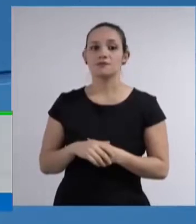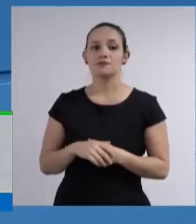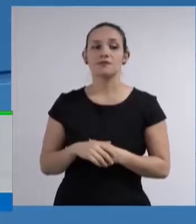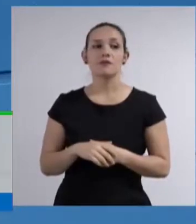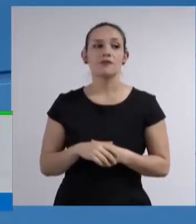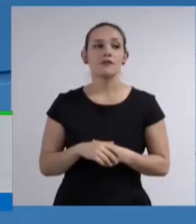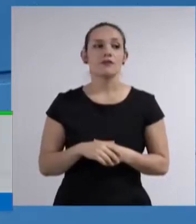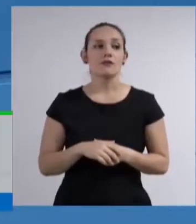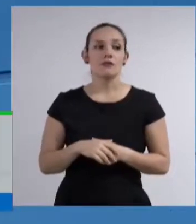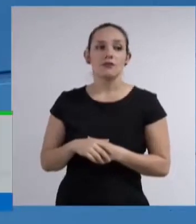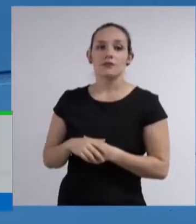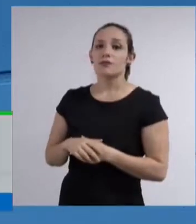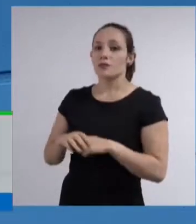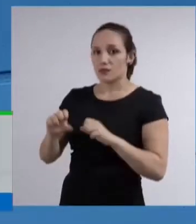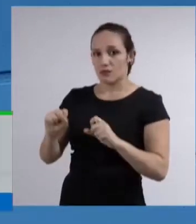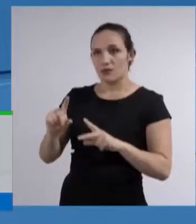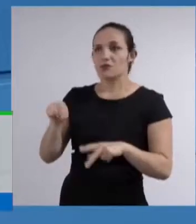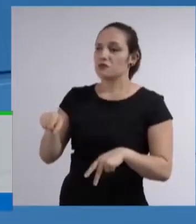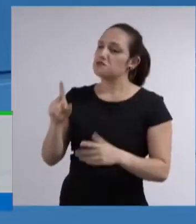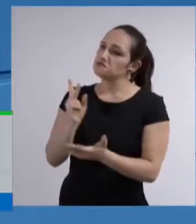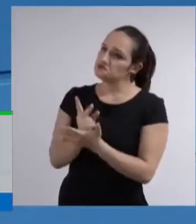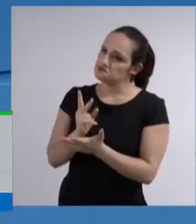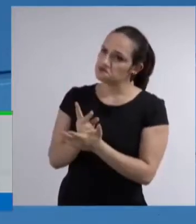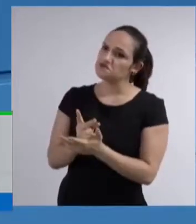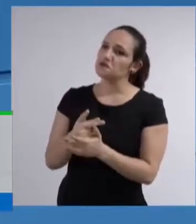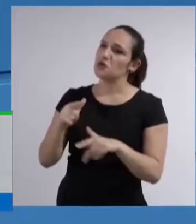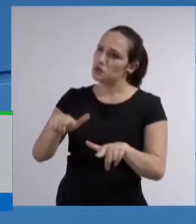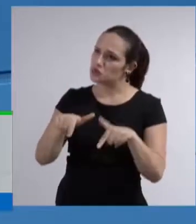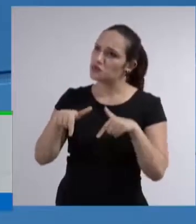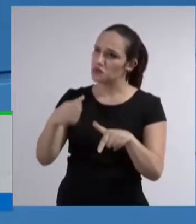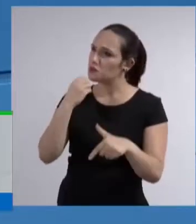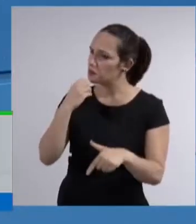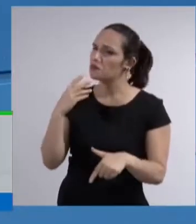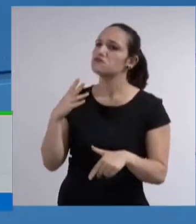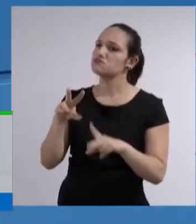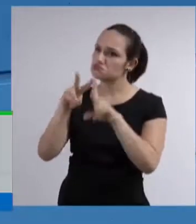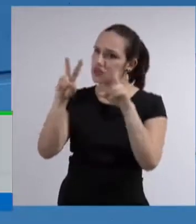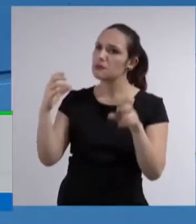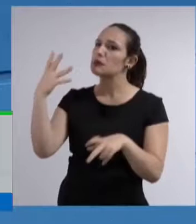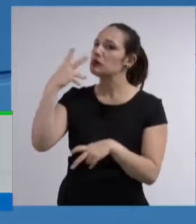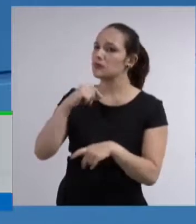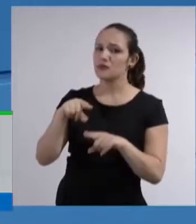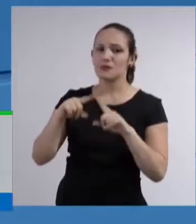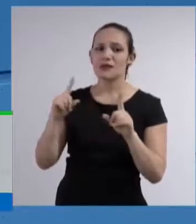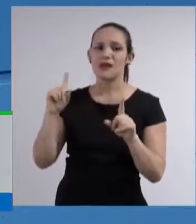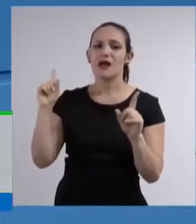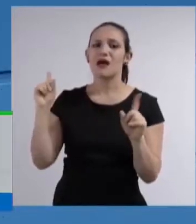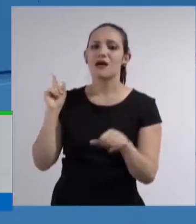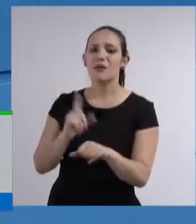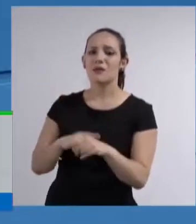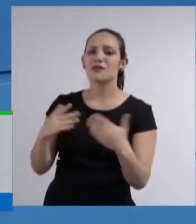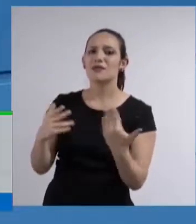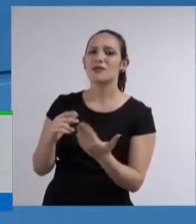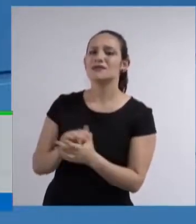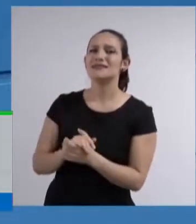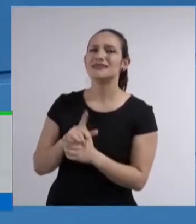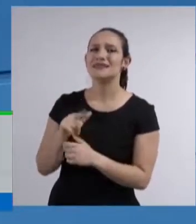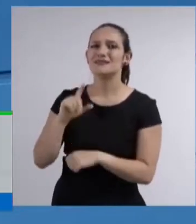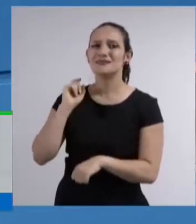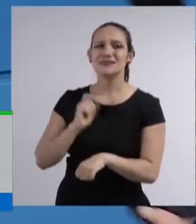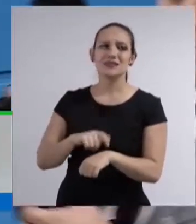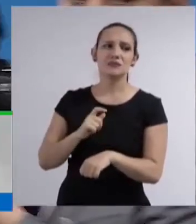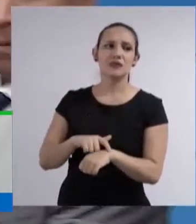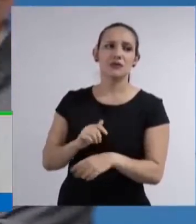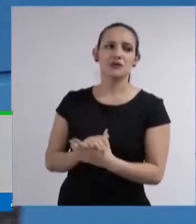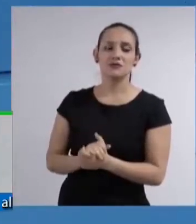longo de todos os seus mandatos, sempre lutando por essa causa, é uma causa nobre. Ao mesmo tempo, a gente percebe que